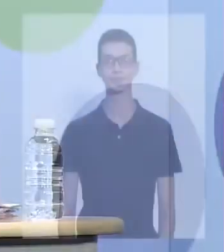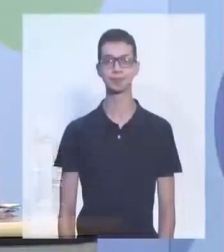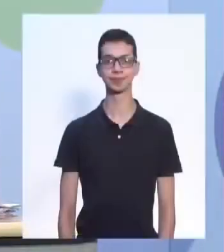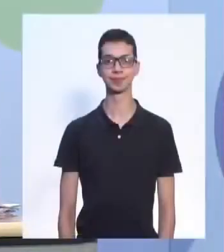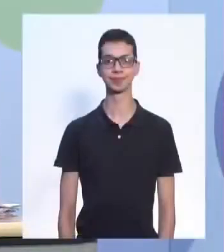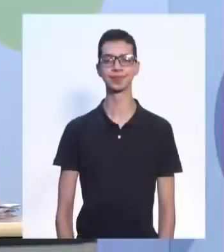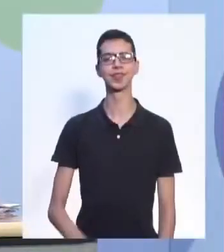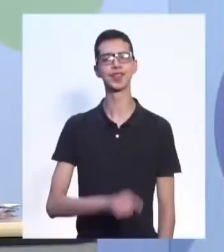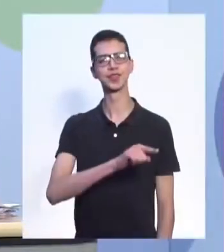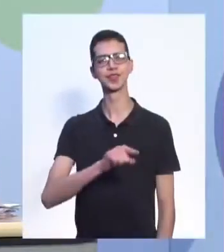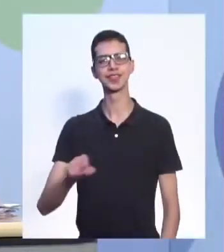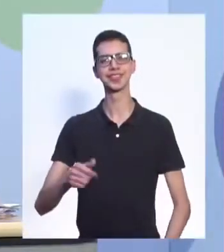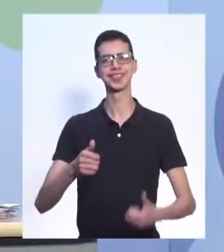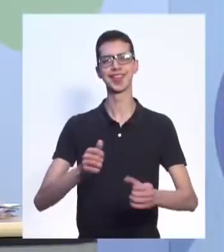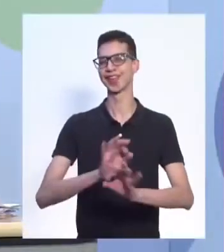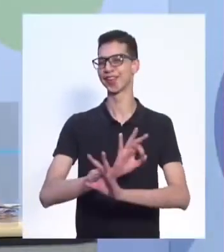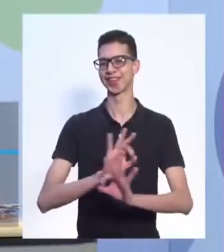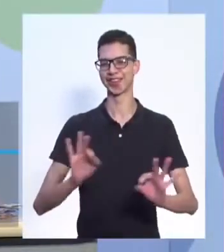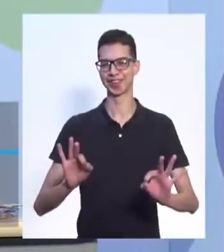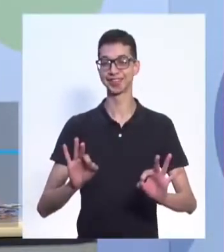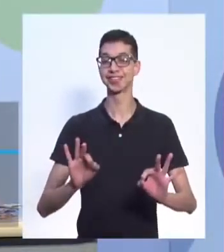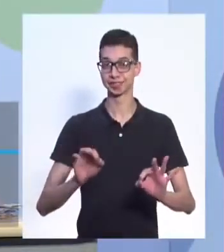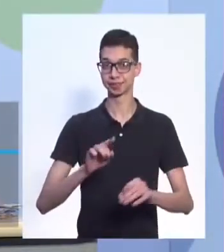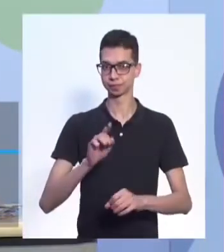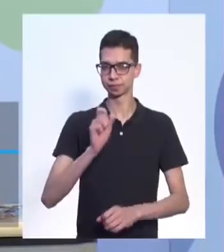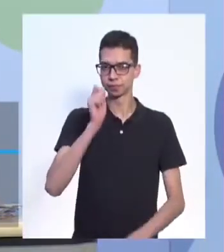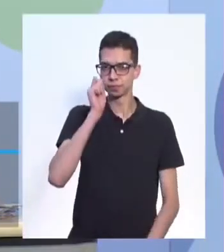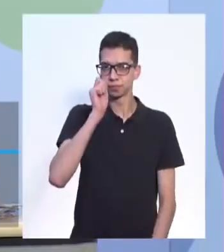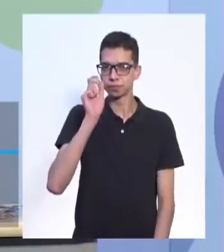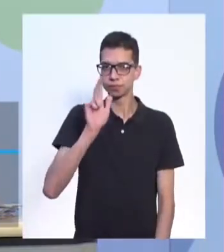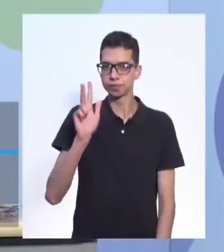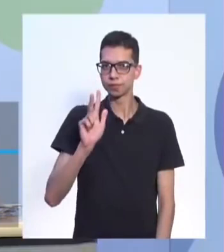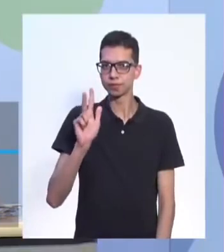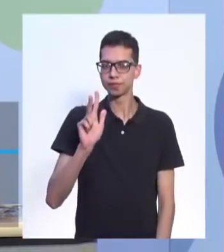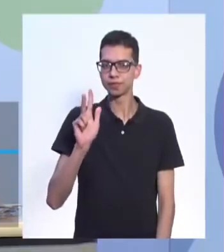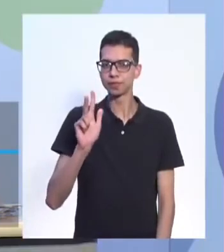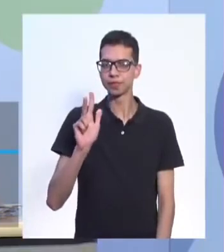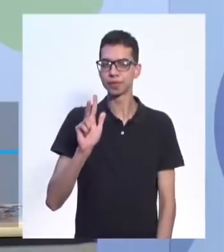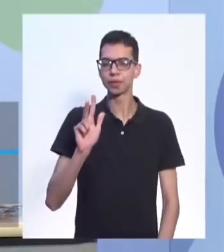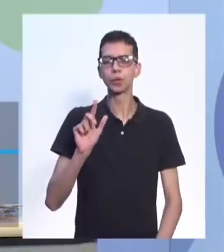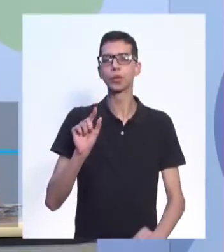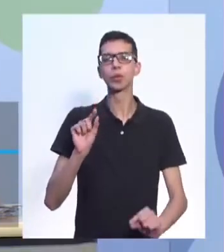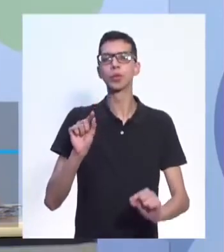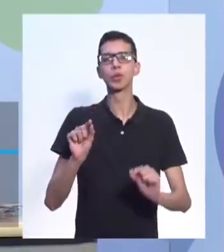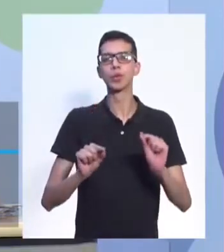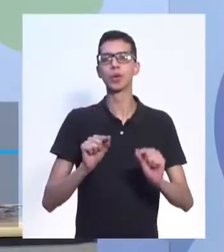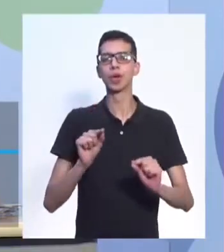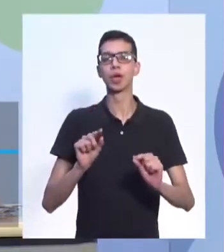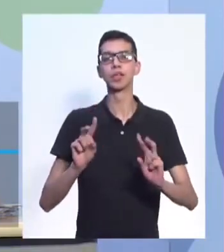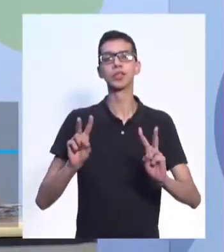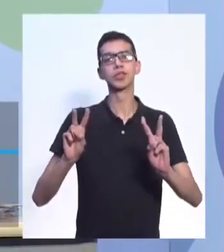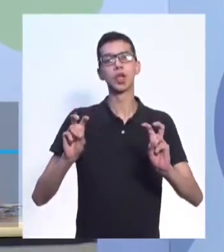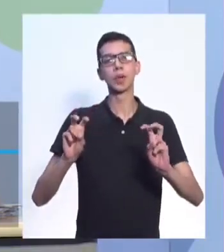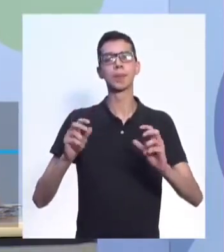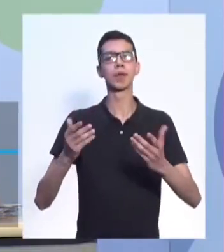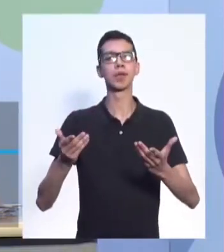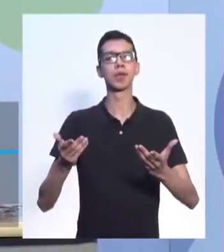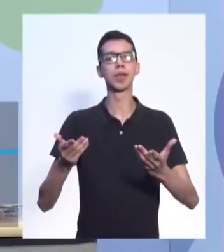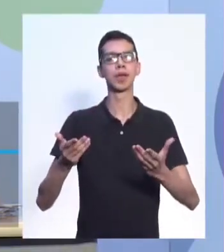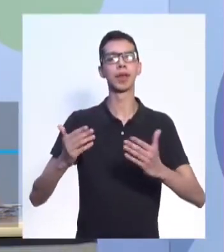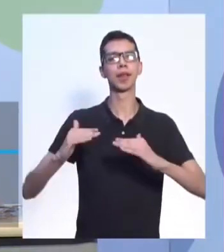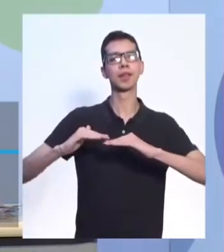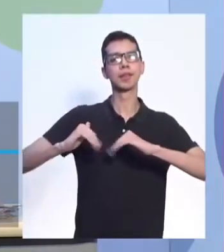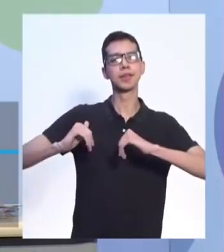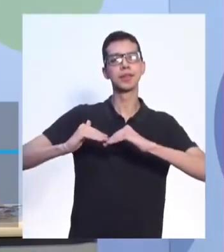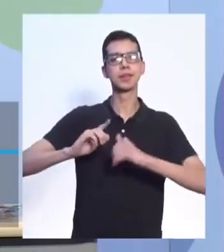Pessoal, vocês são demais, estão super antenados com relação às demandas do movimento negro. Vocês